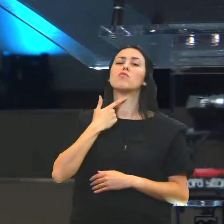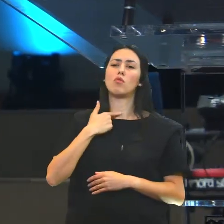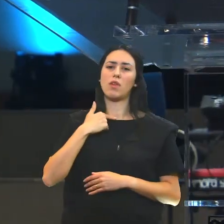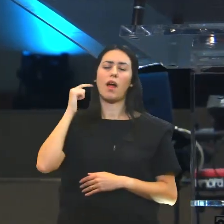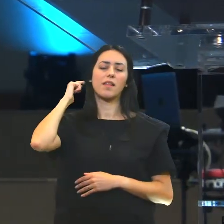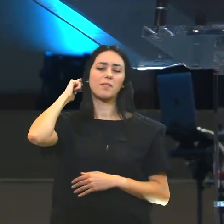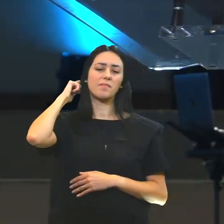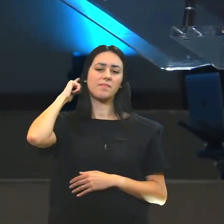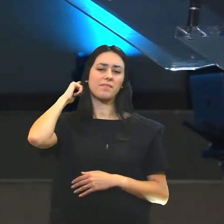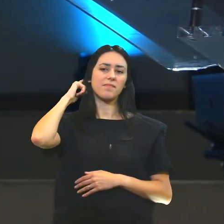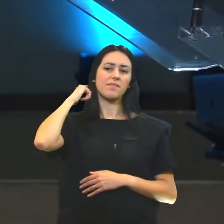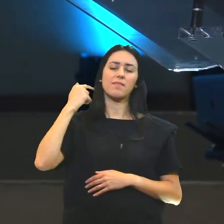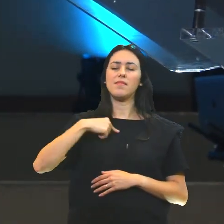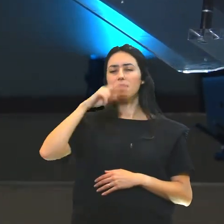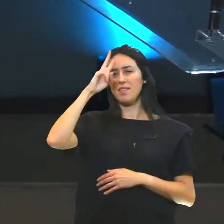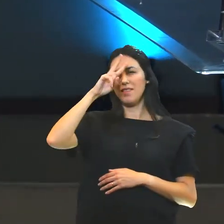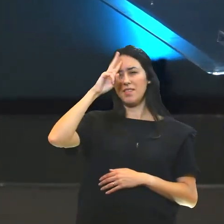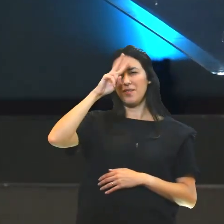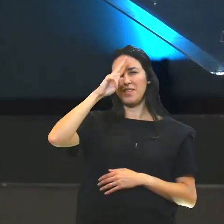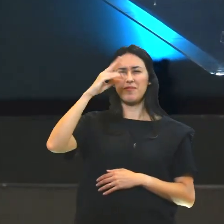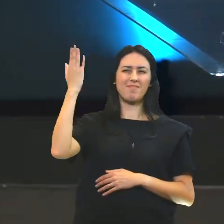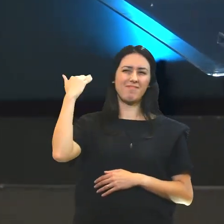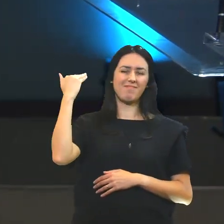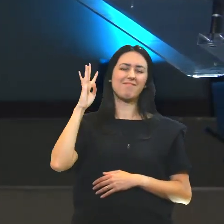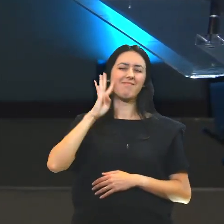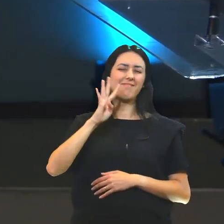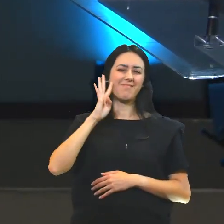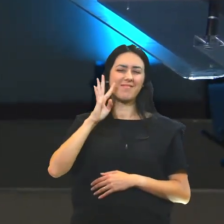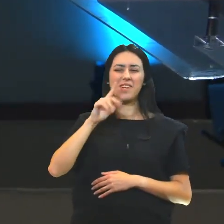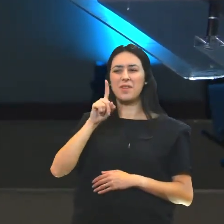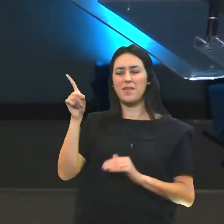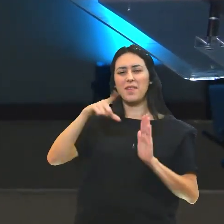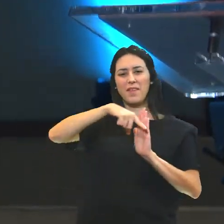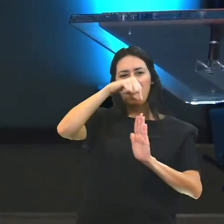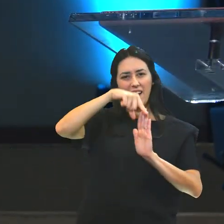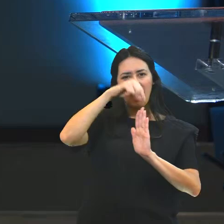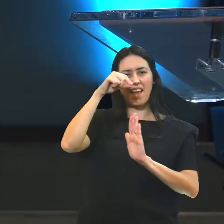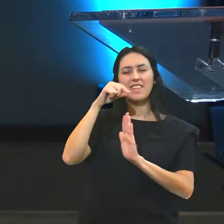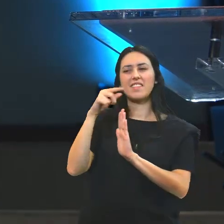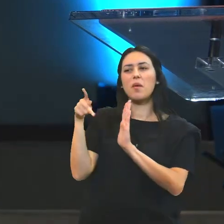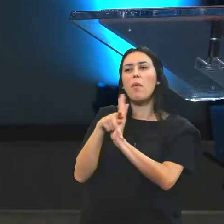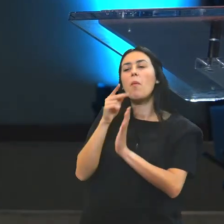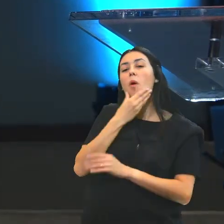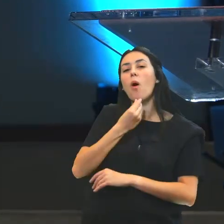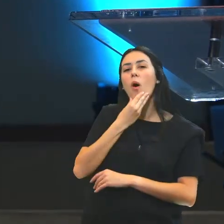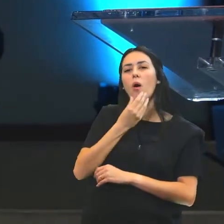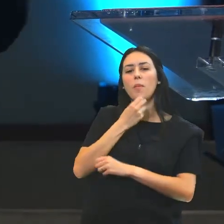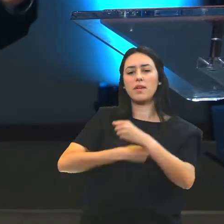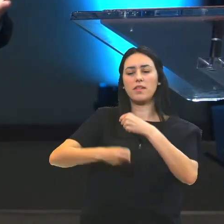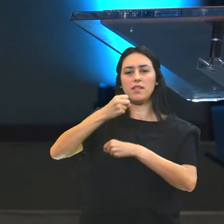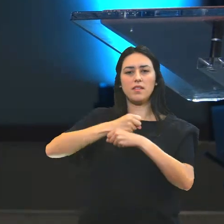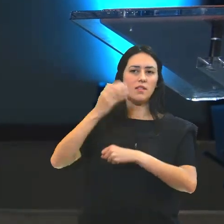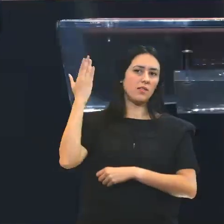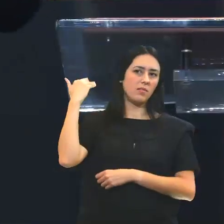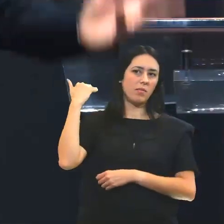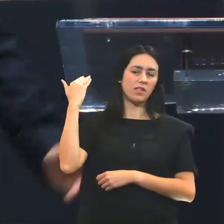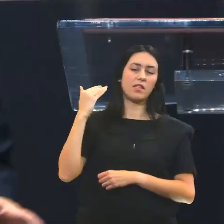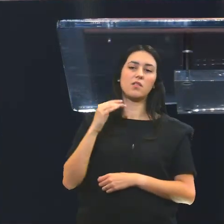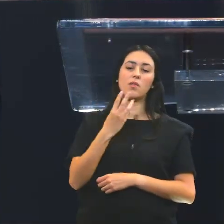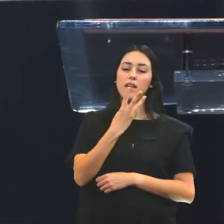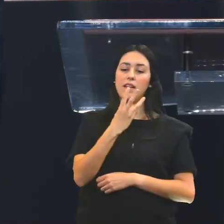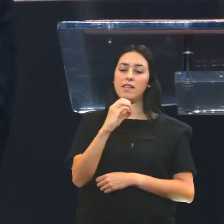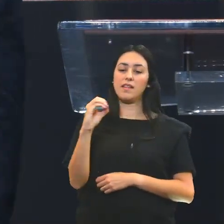tão bonita, um momento que a gente viveu lá no Legacy, no encontro de homens, o ano passado. Só homens, 300